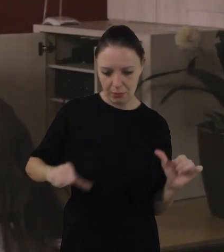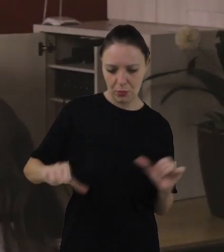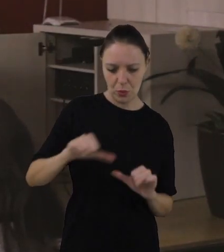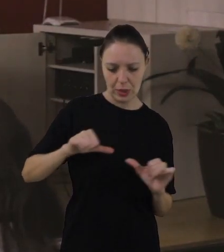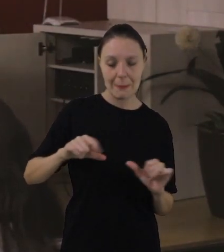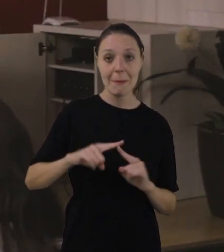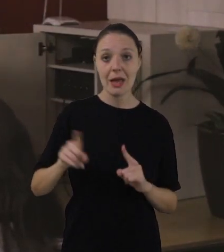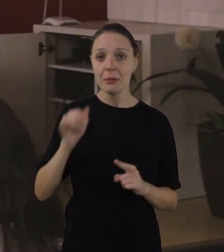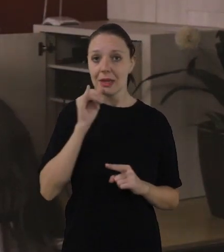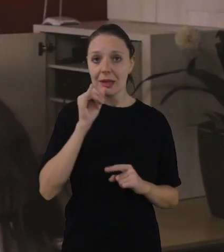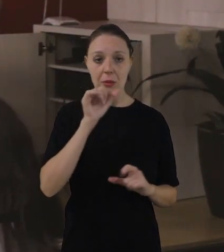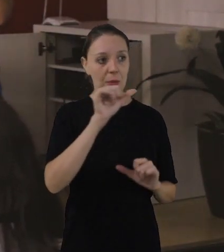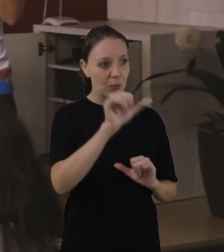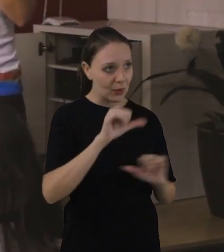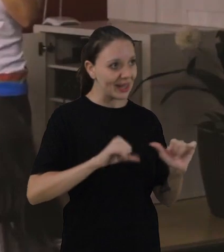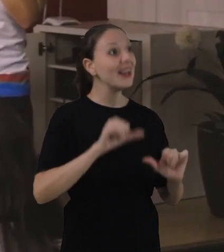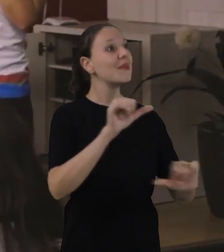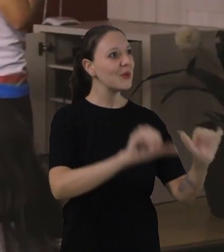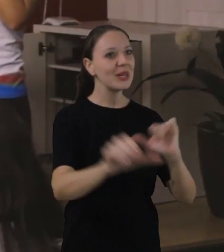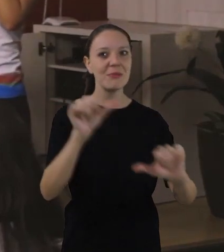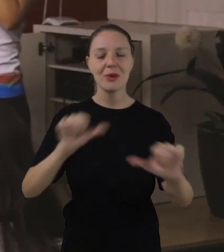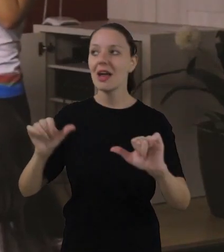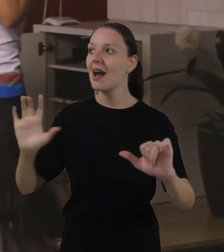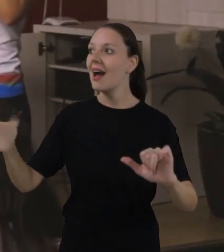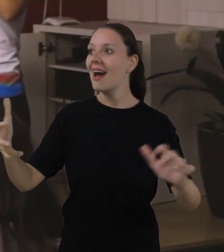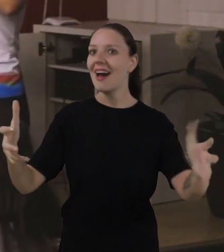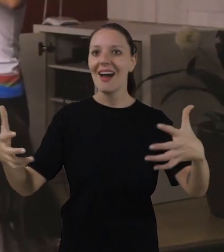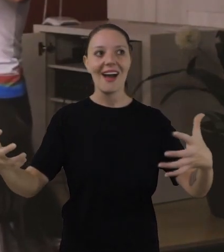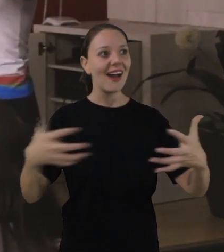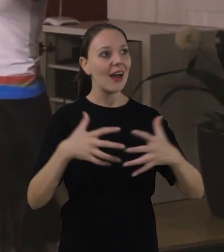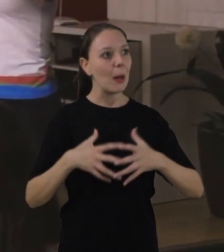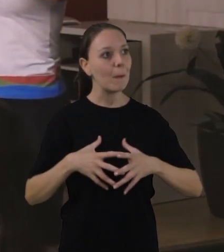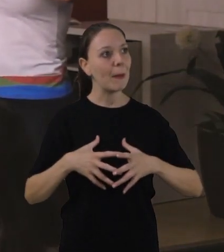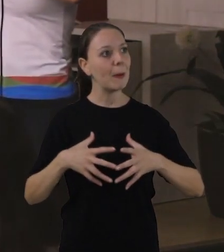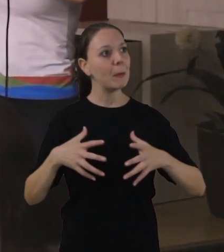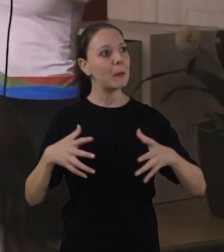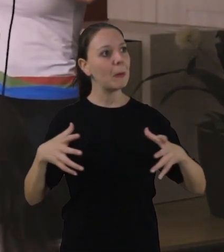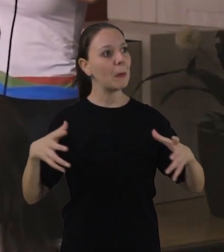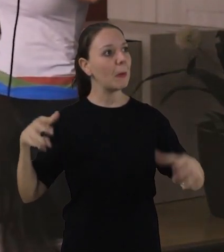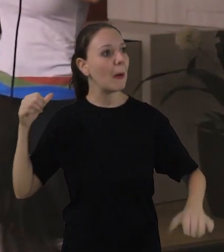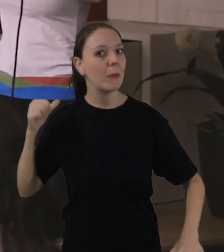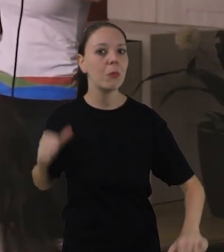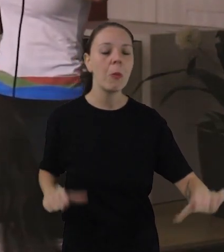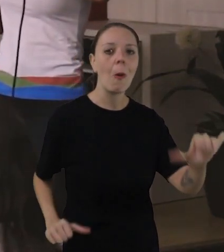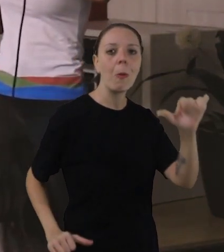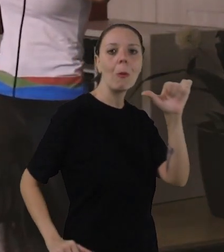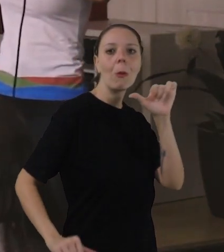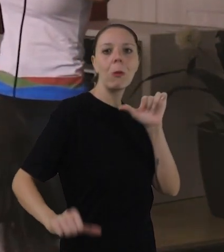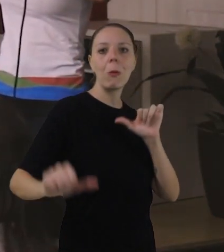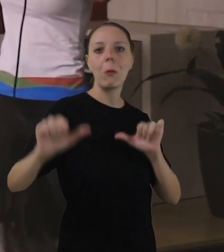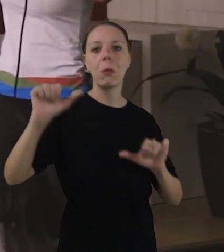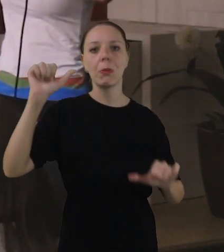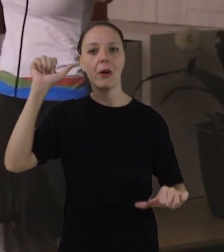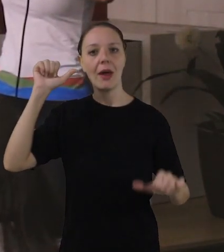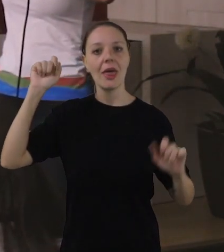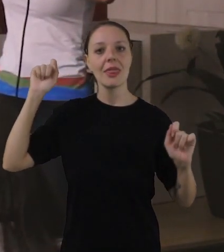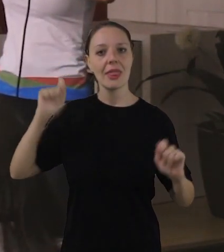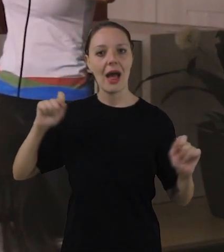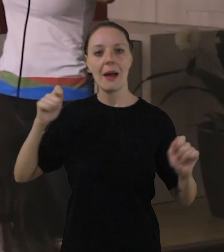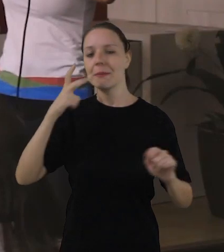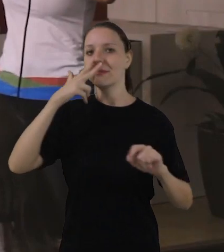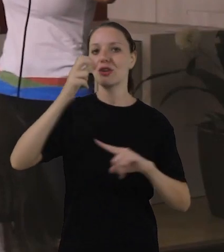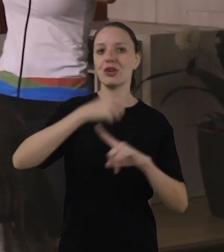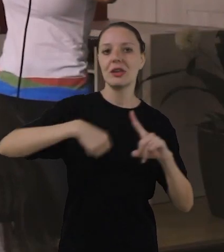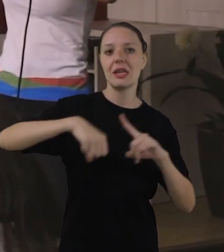o braço assim, ó, e fizer direitinho no seu círculo, a bola fica enorme, né? A sociedade, então, vai ficar